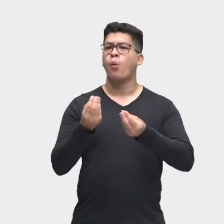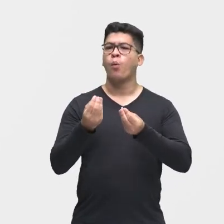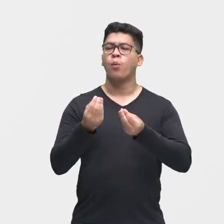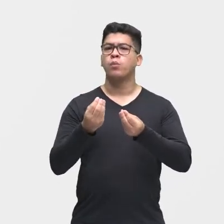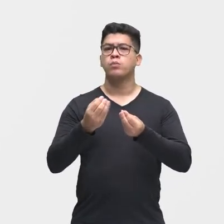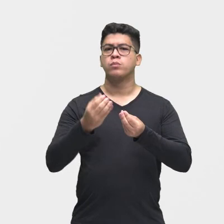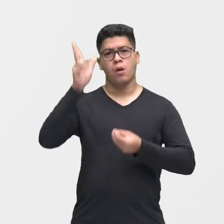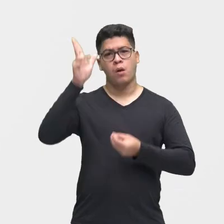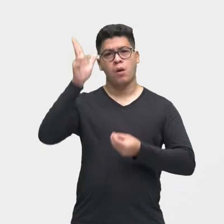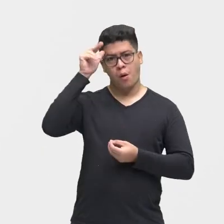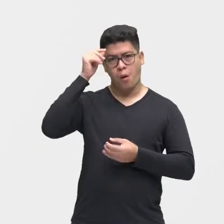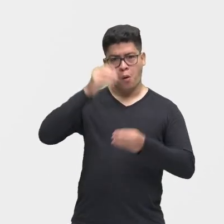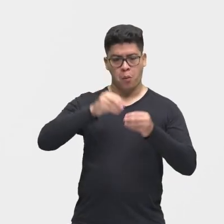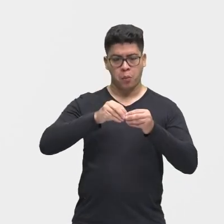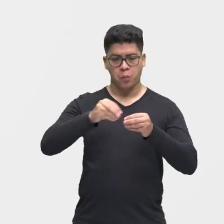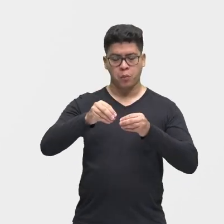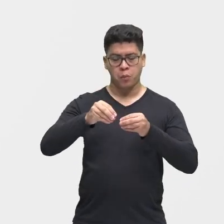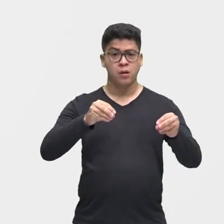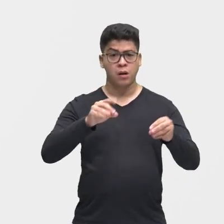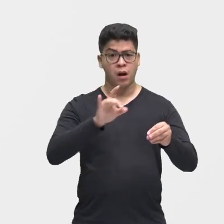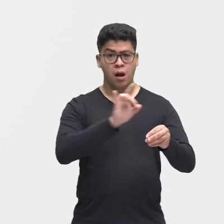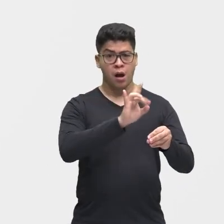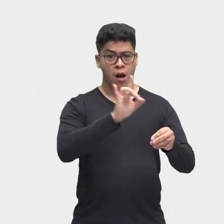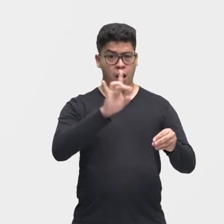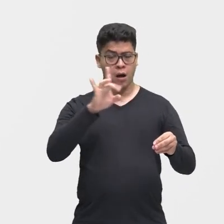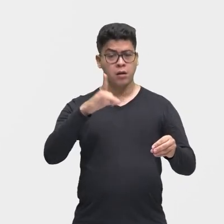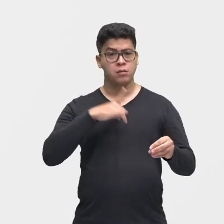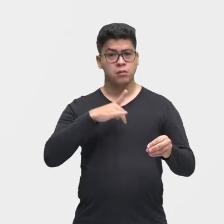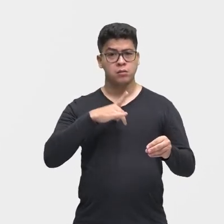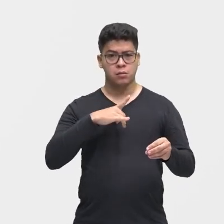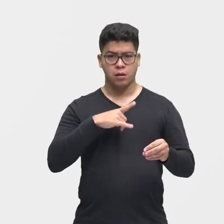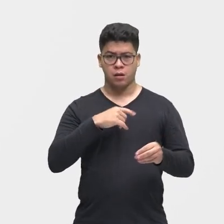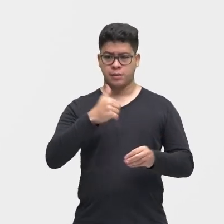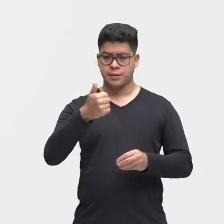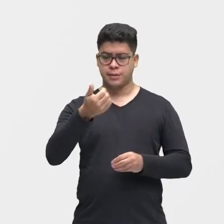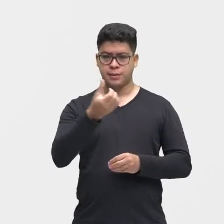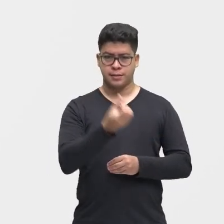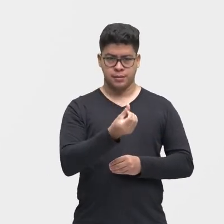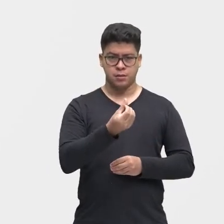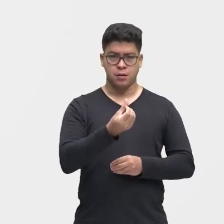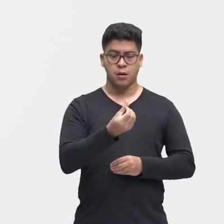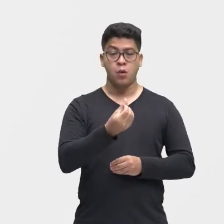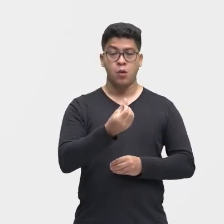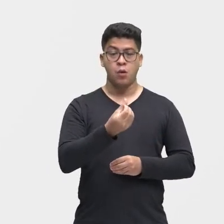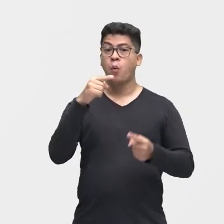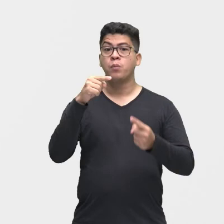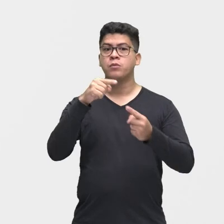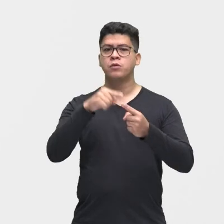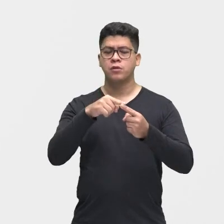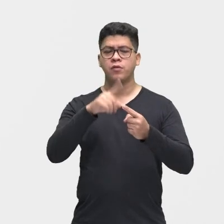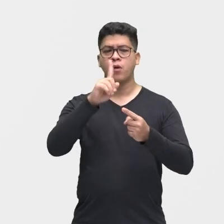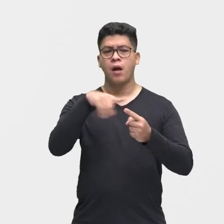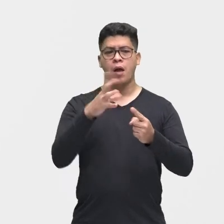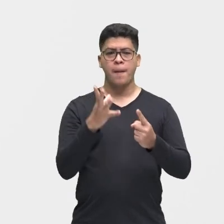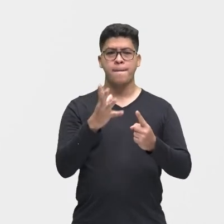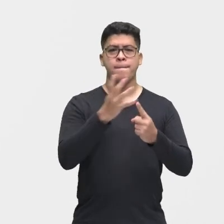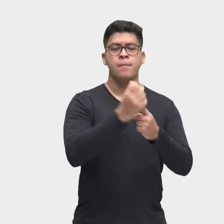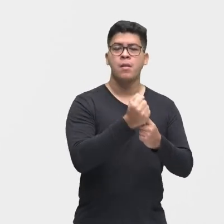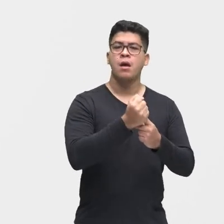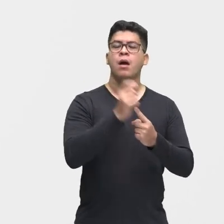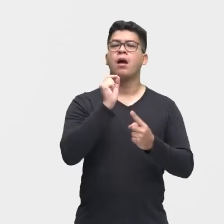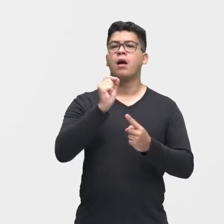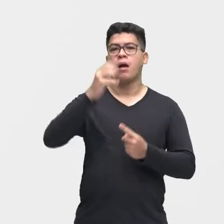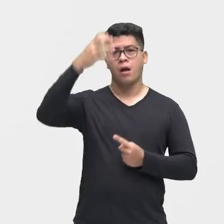um cada jogador possui 16 Peças Dois objetivo do jogo é capturar a rainha três sua